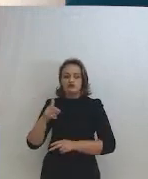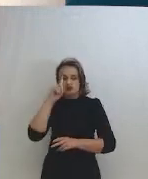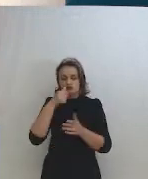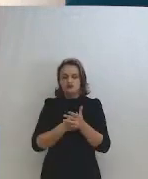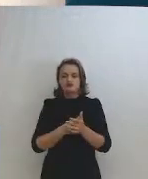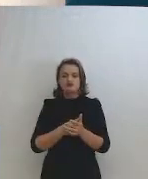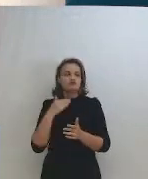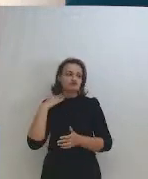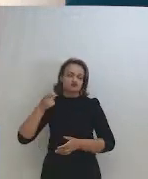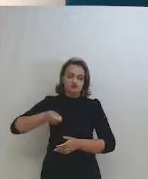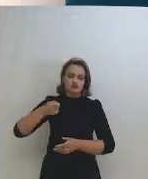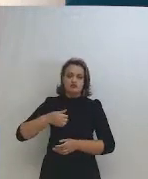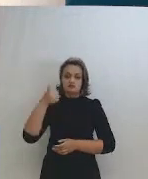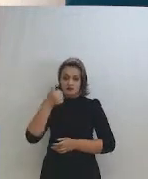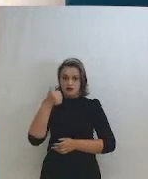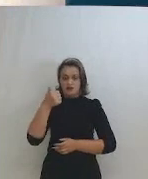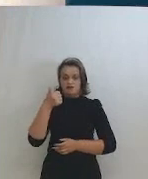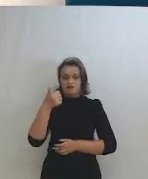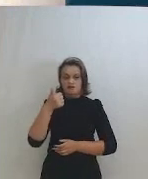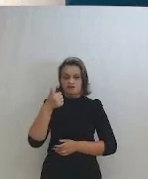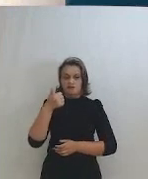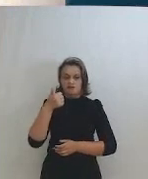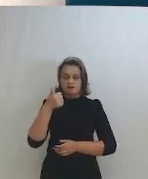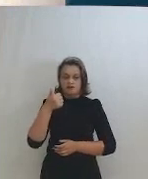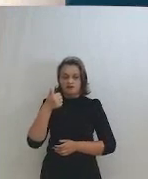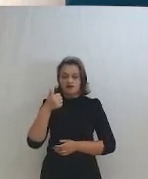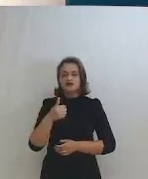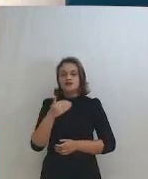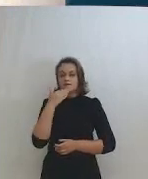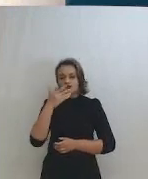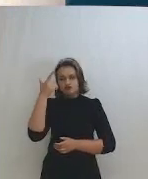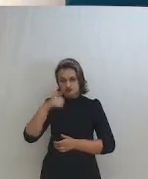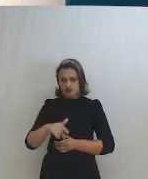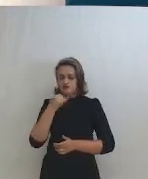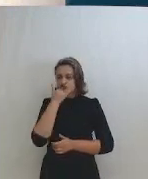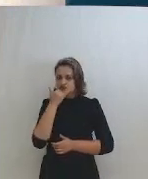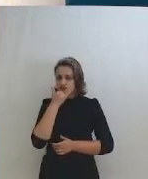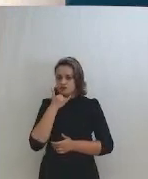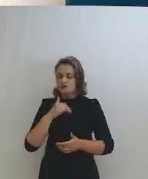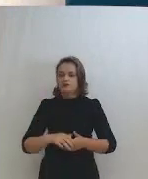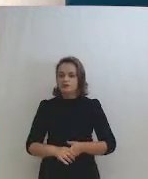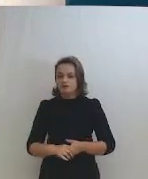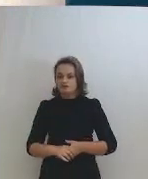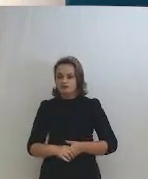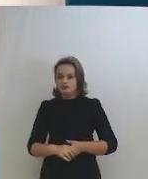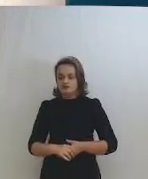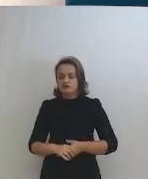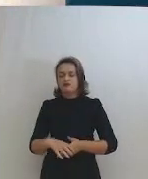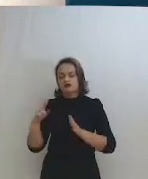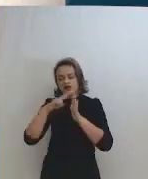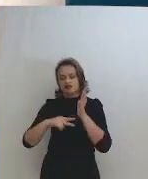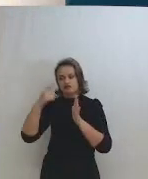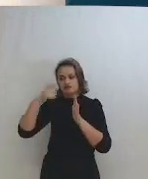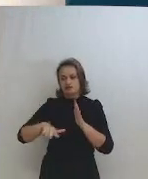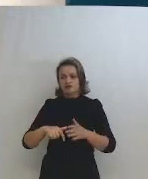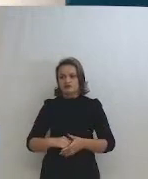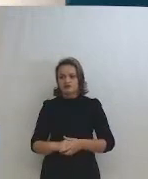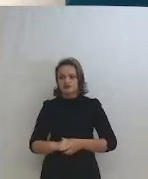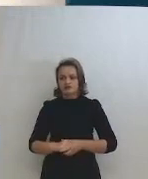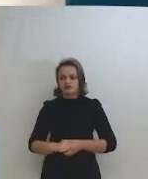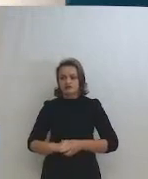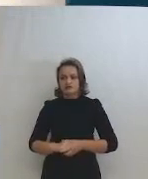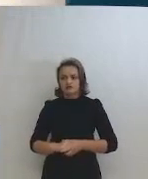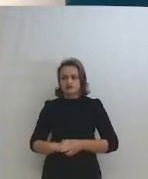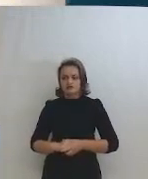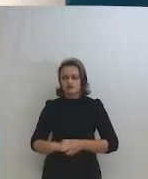exprime. Nesse momento, peço mais uma vez vênia aos nobres ministros para a breve leitura da sentença. Em análise detida